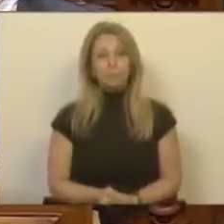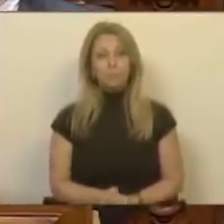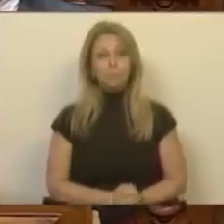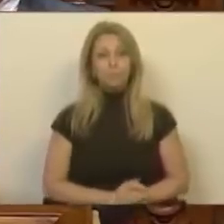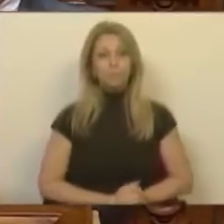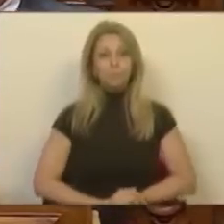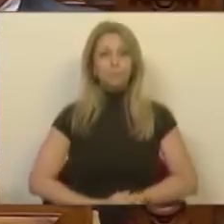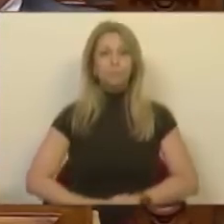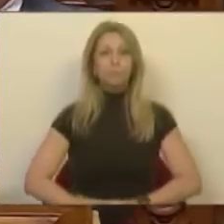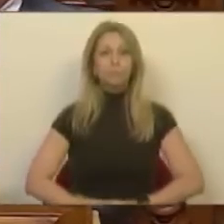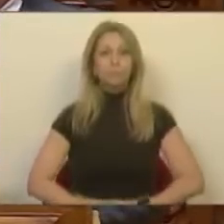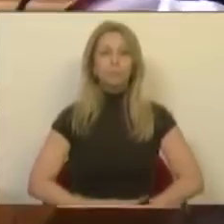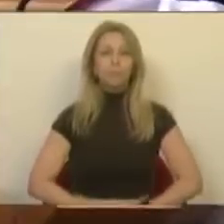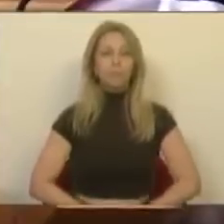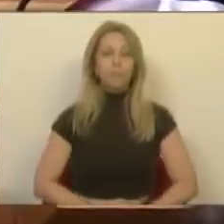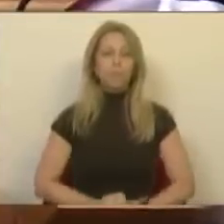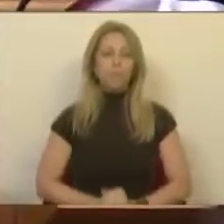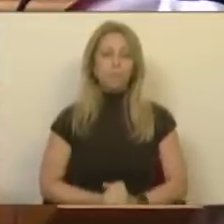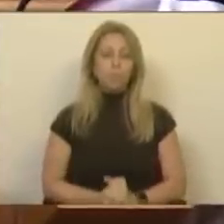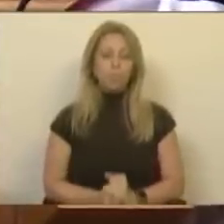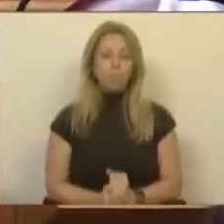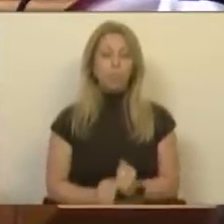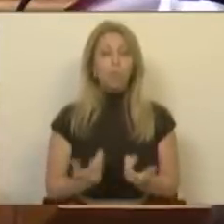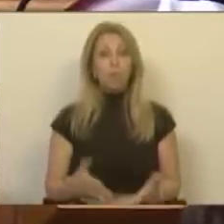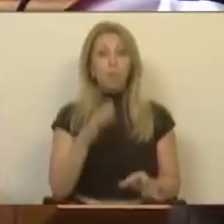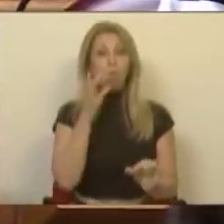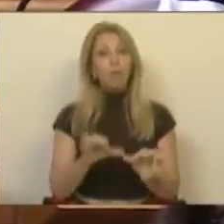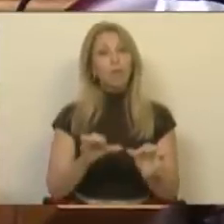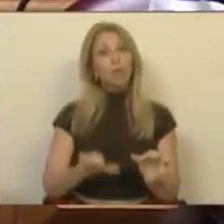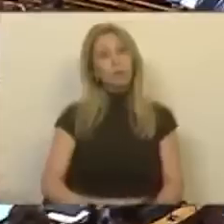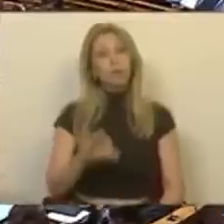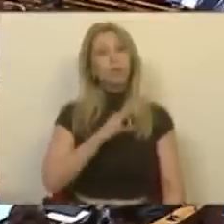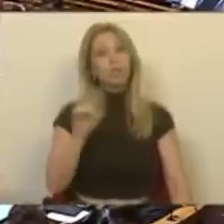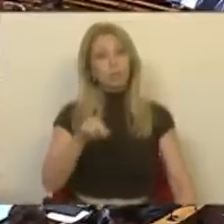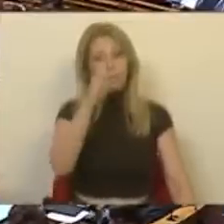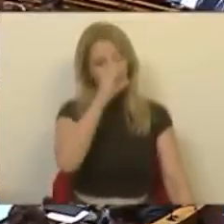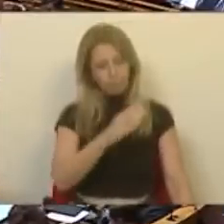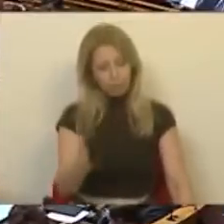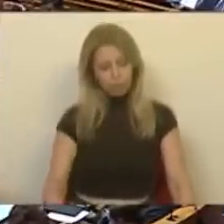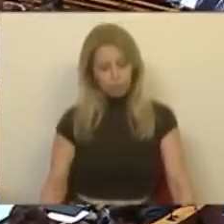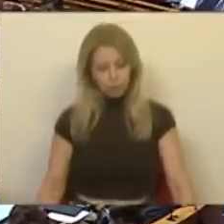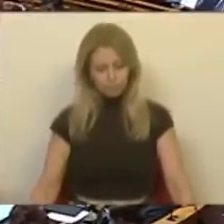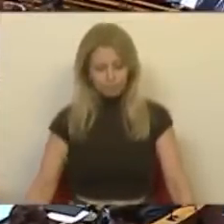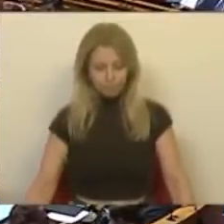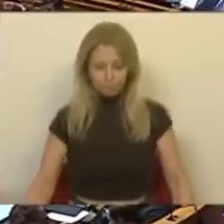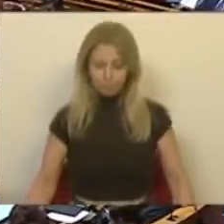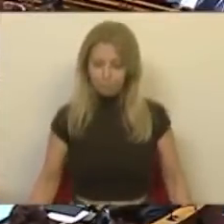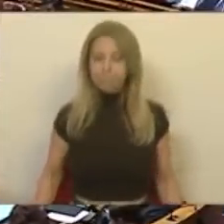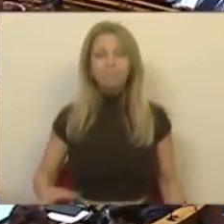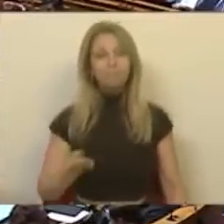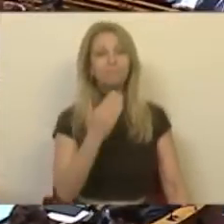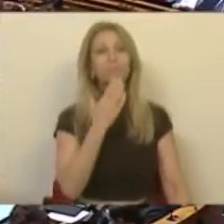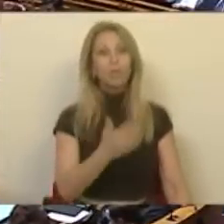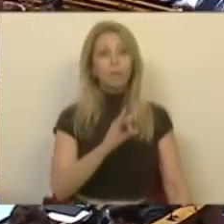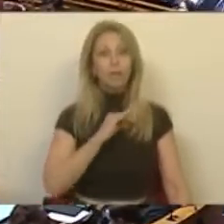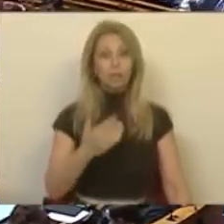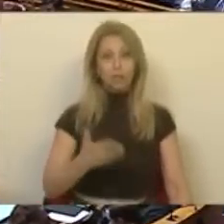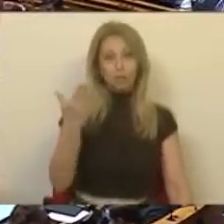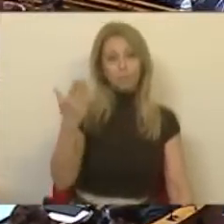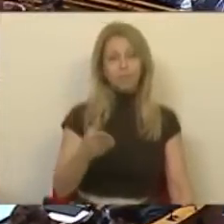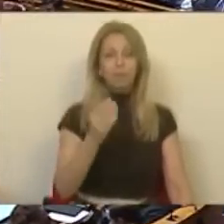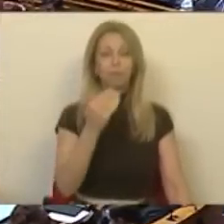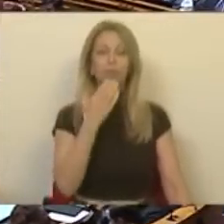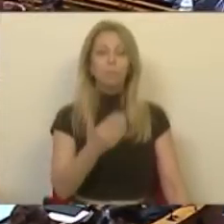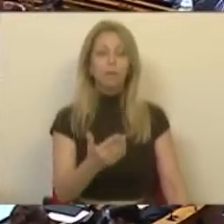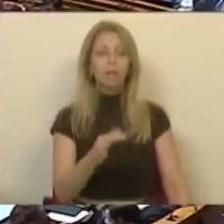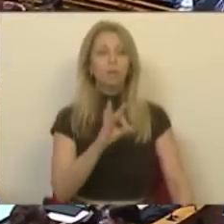tenho tem a palavra o senhor primeiro ministro Muito obrigado senhor presidente Muito